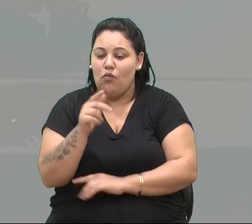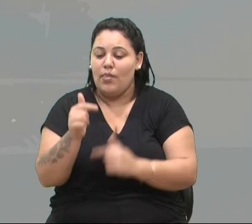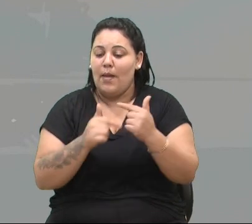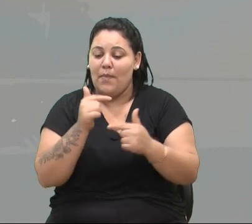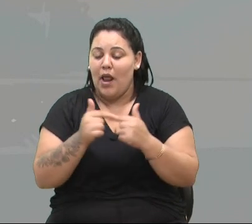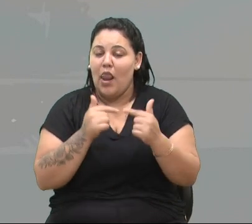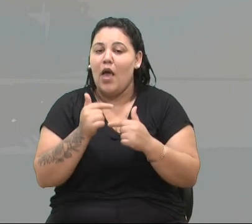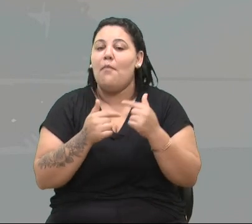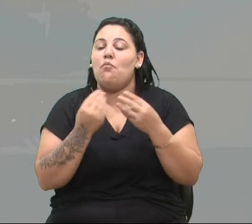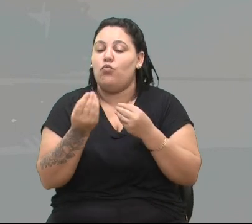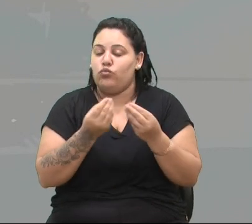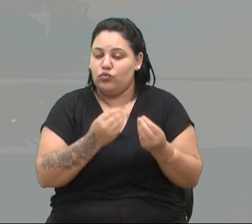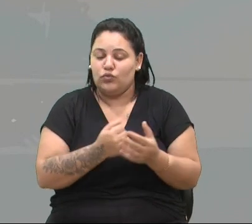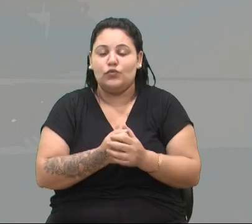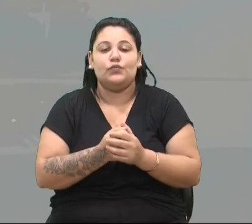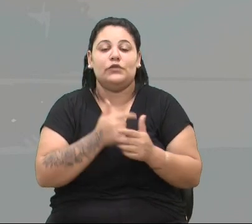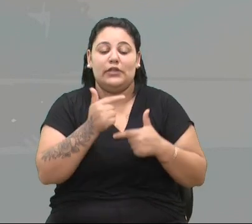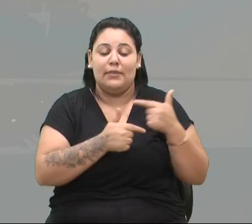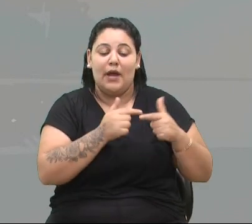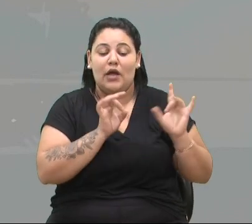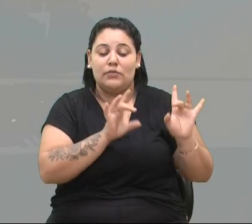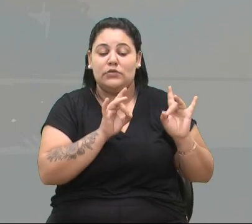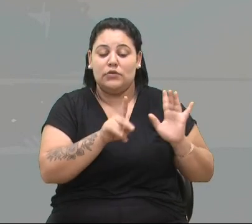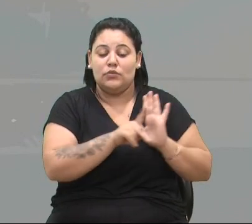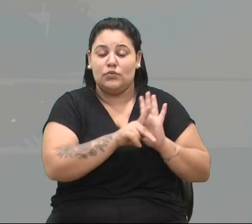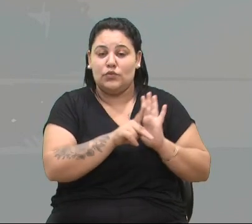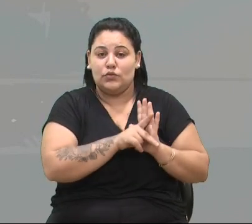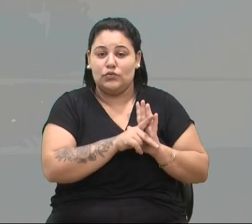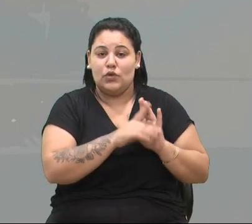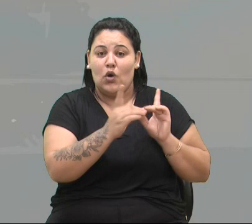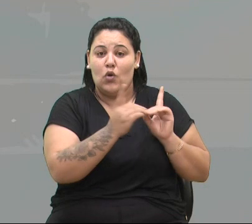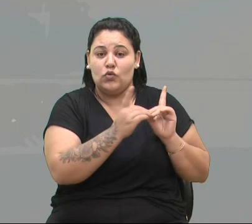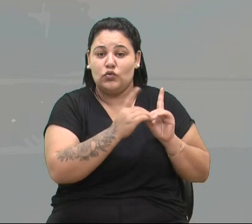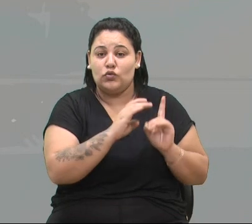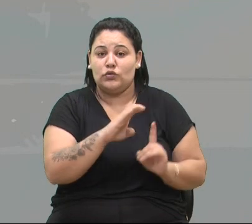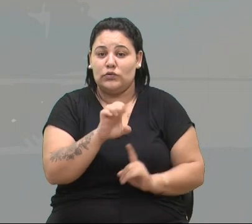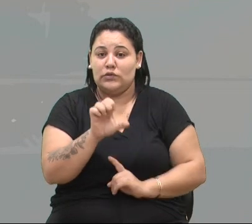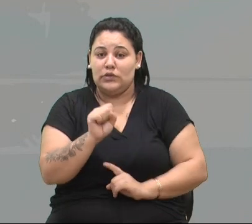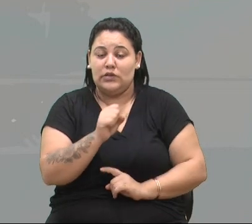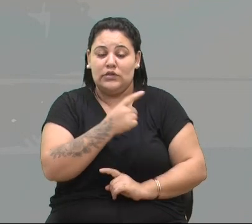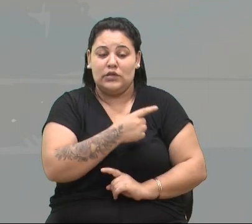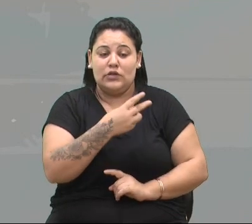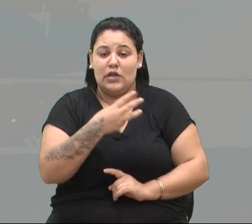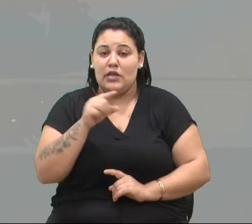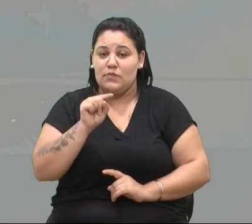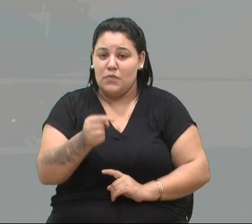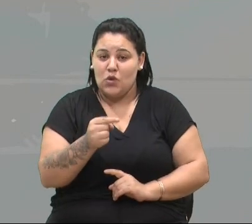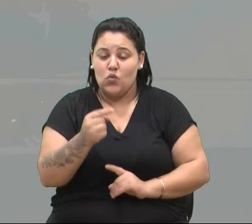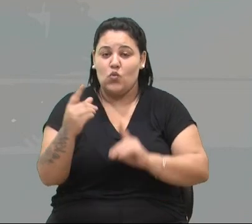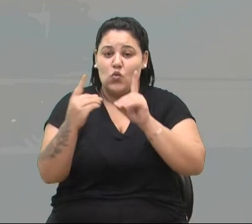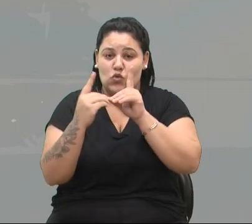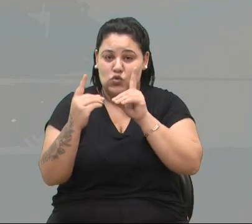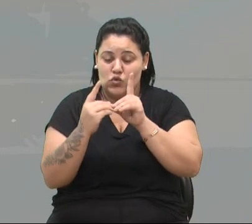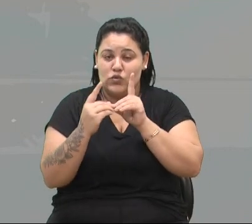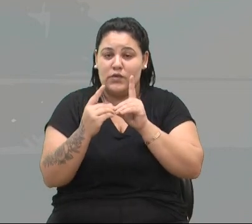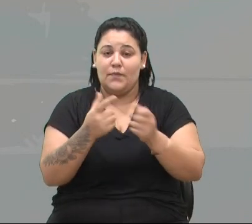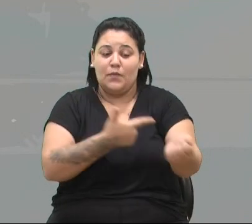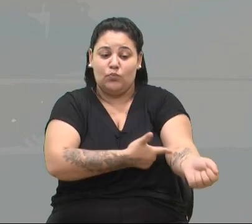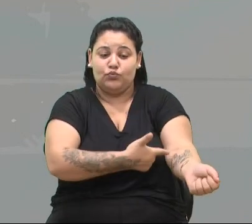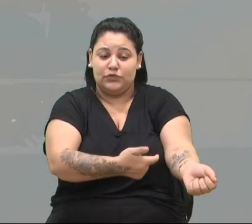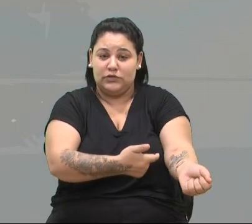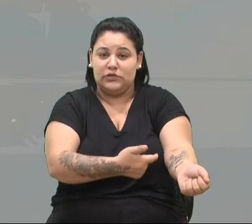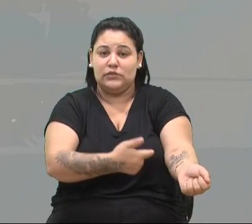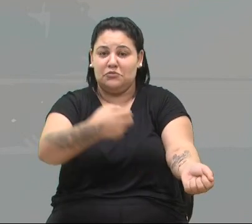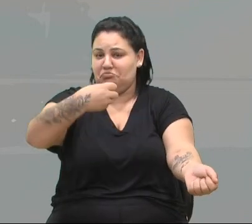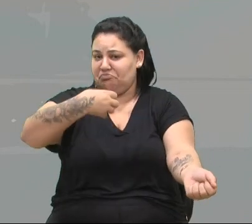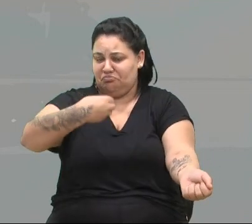Serviços especializados próprios, então, consultas no CES, 133 mil consultas. Exames realizados no nosso laboratório,